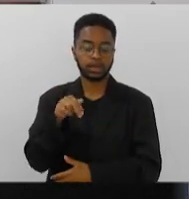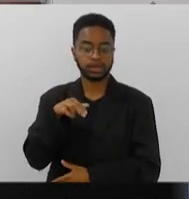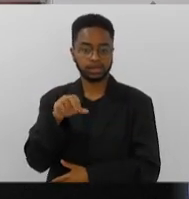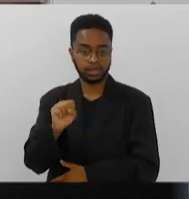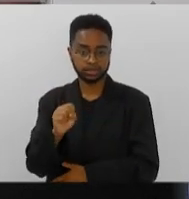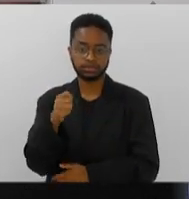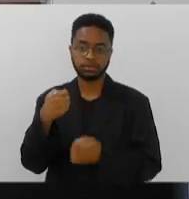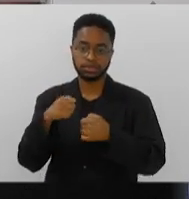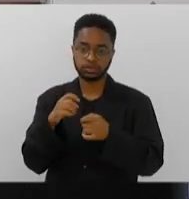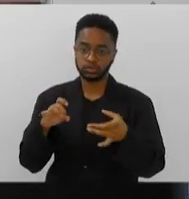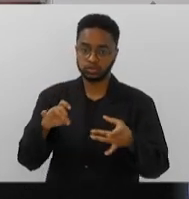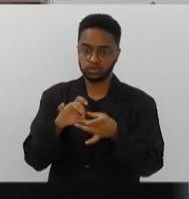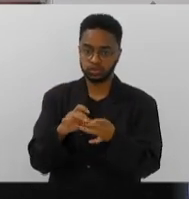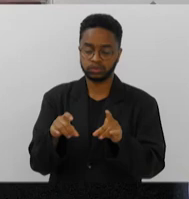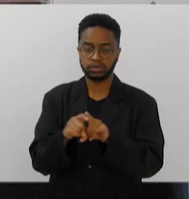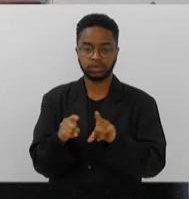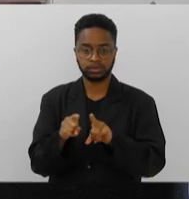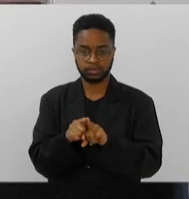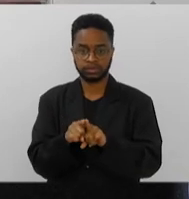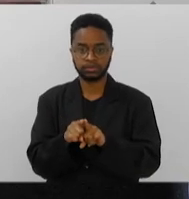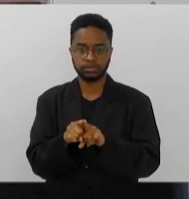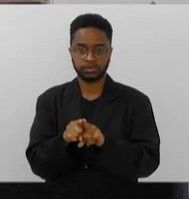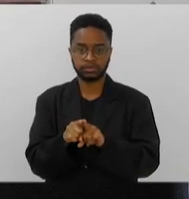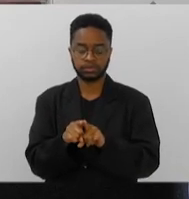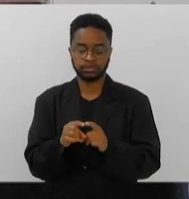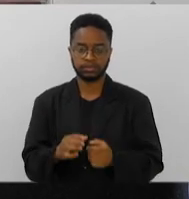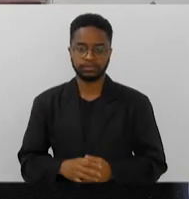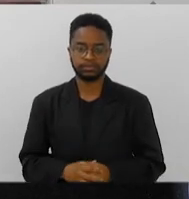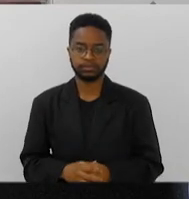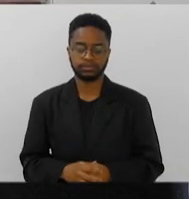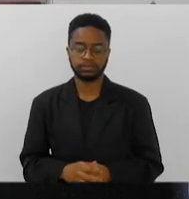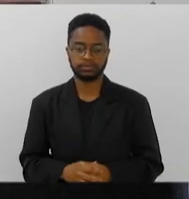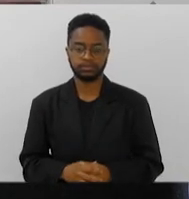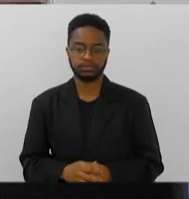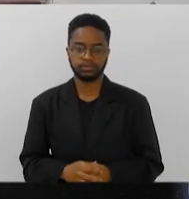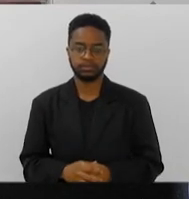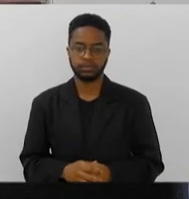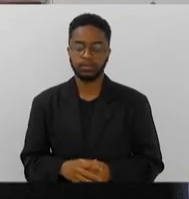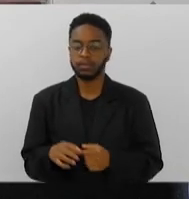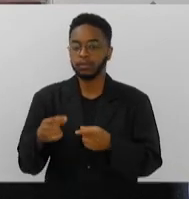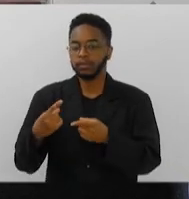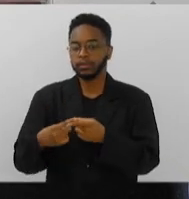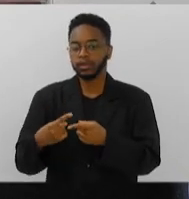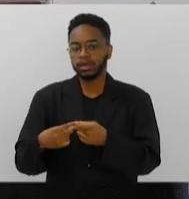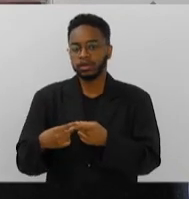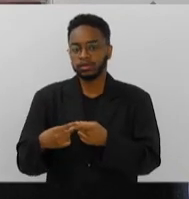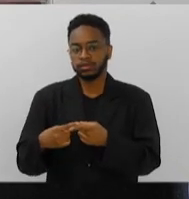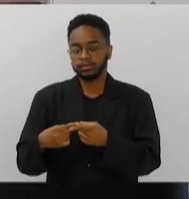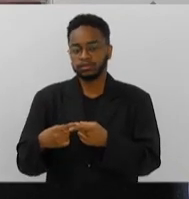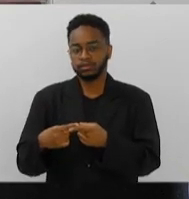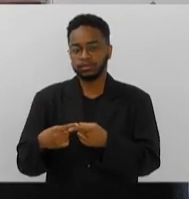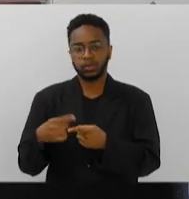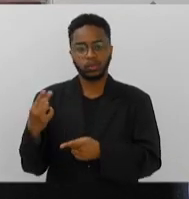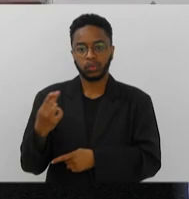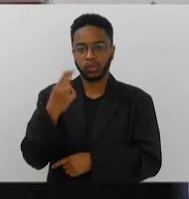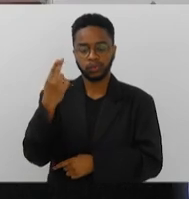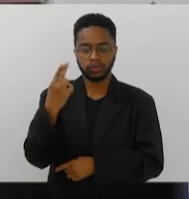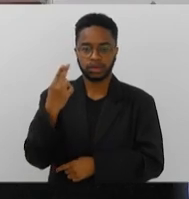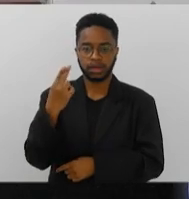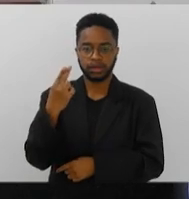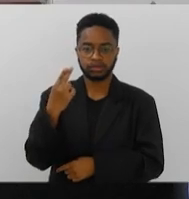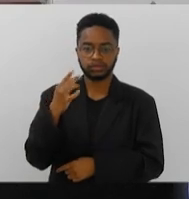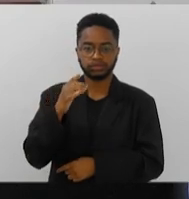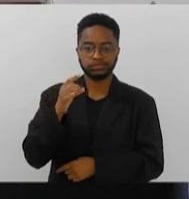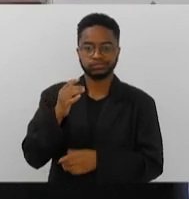das protagonistas desse caminho. Ora, não há possibilidade alguma dela ficar